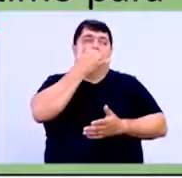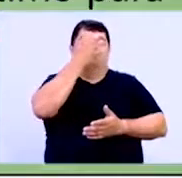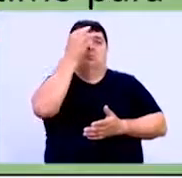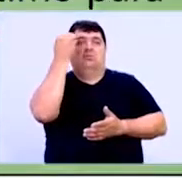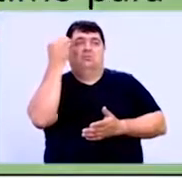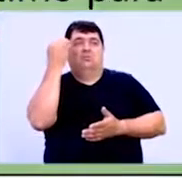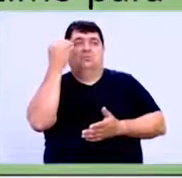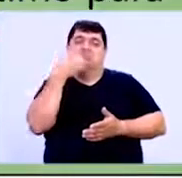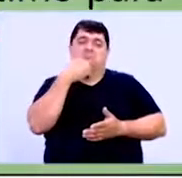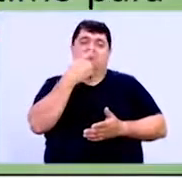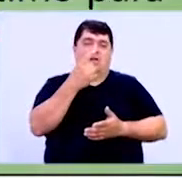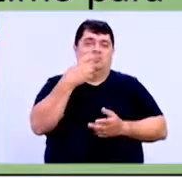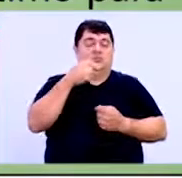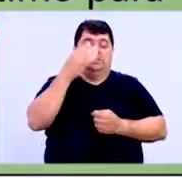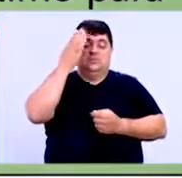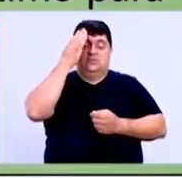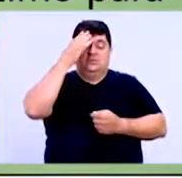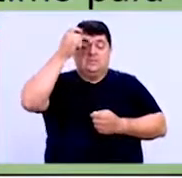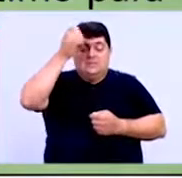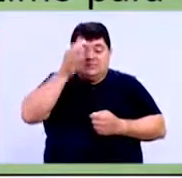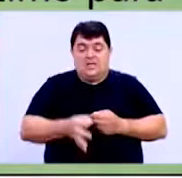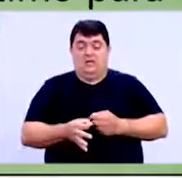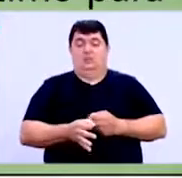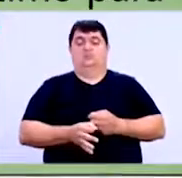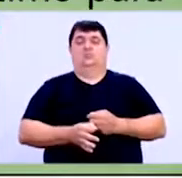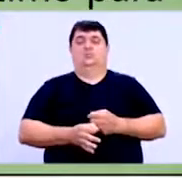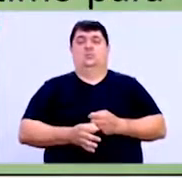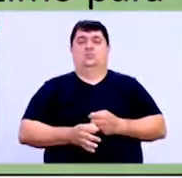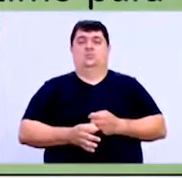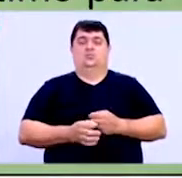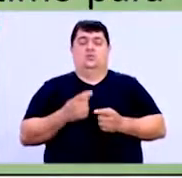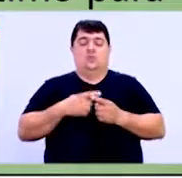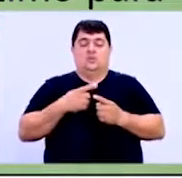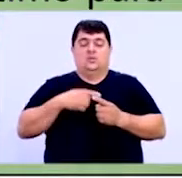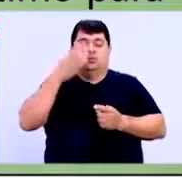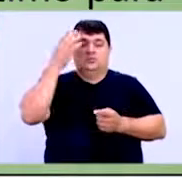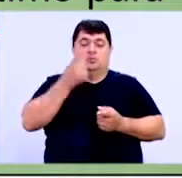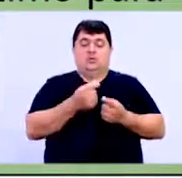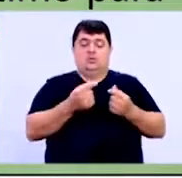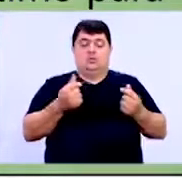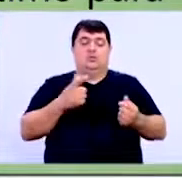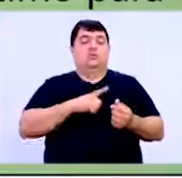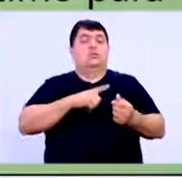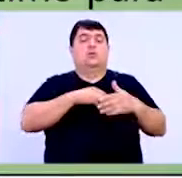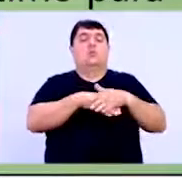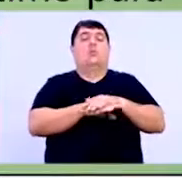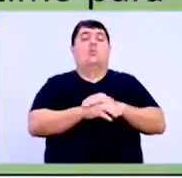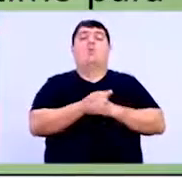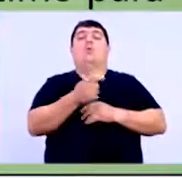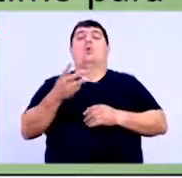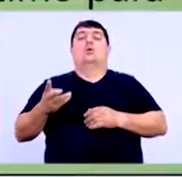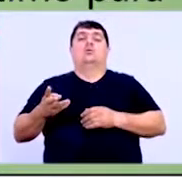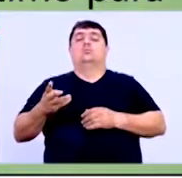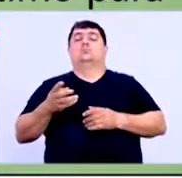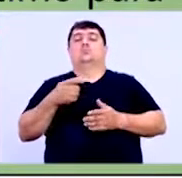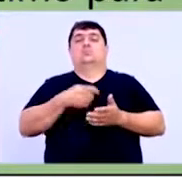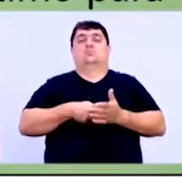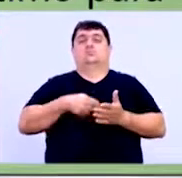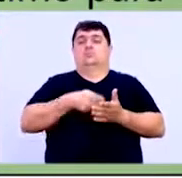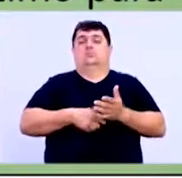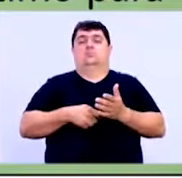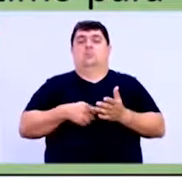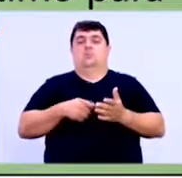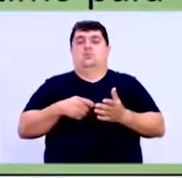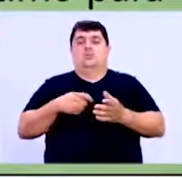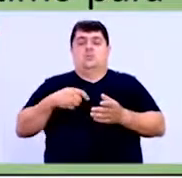peculiar, mais melindrosa, em função de todos os seus recursos financeiros. Ou seja, esse rígido não é nem para a